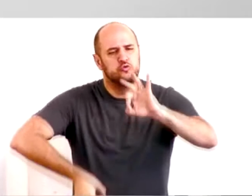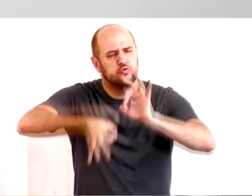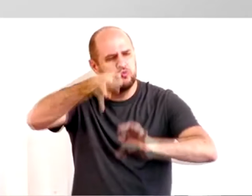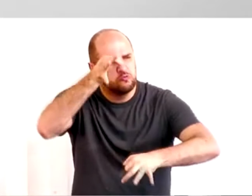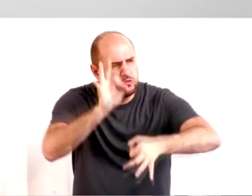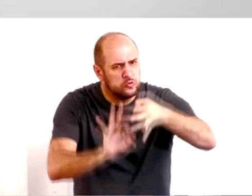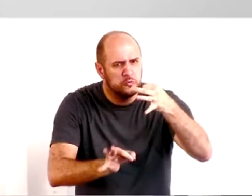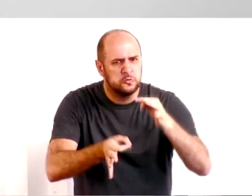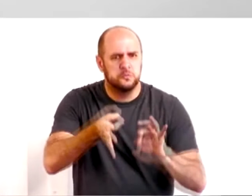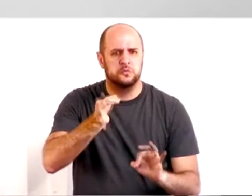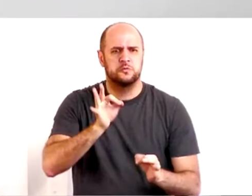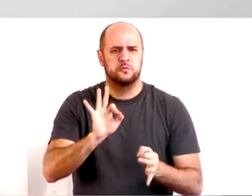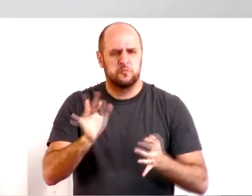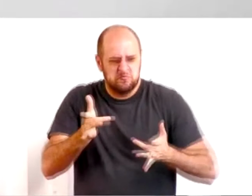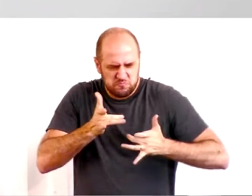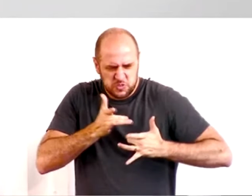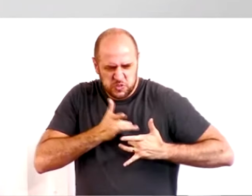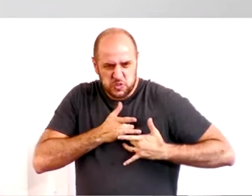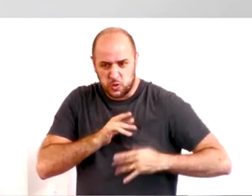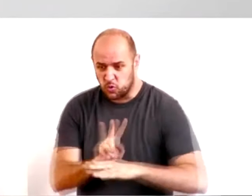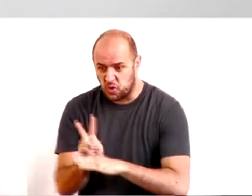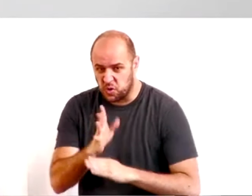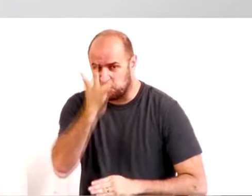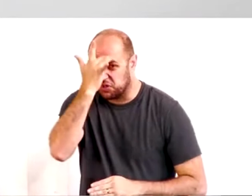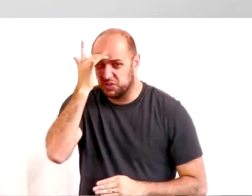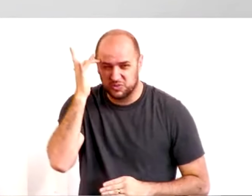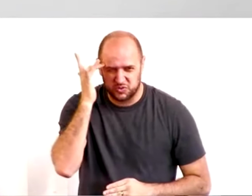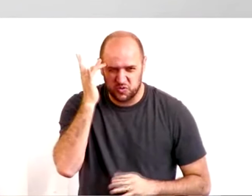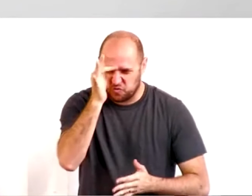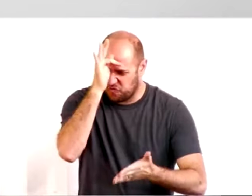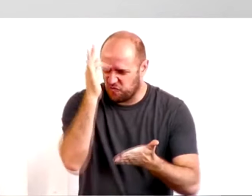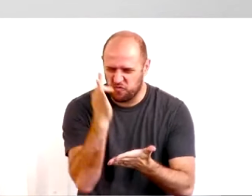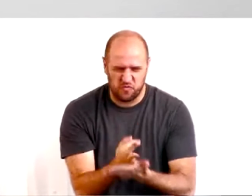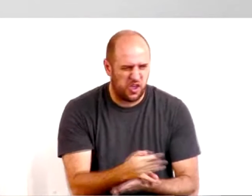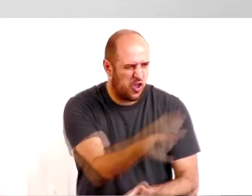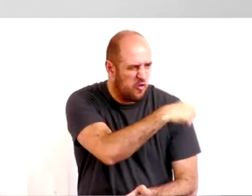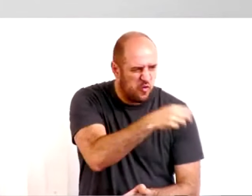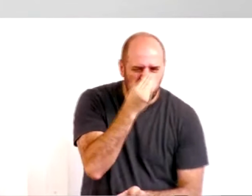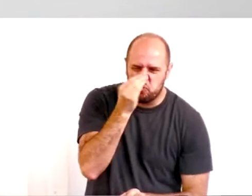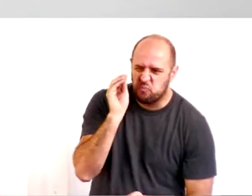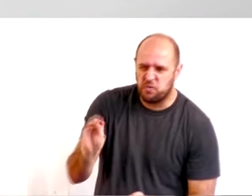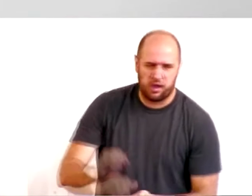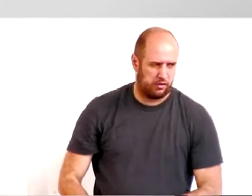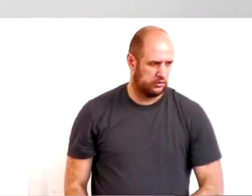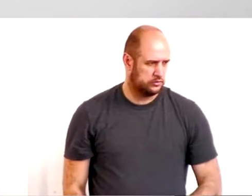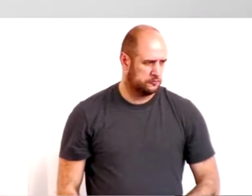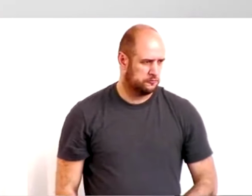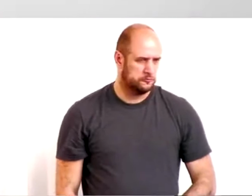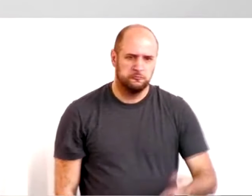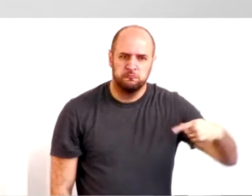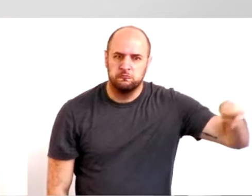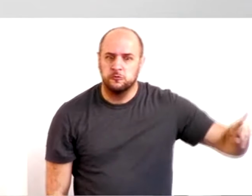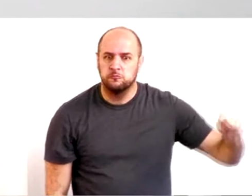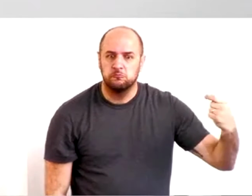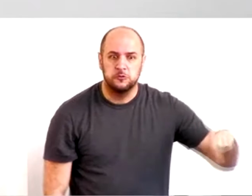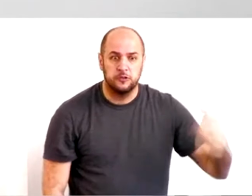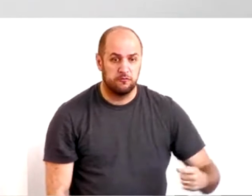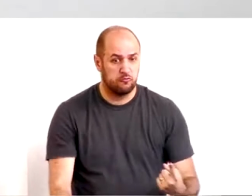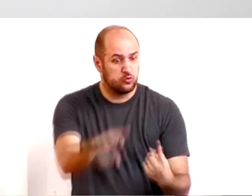justiça e a misericórdia e a fé. Vocês deveriam fazer tanto uma